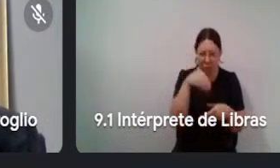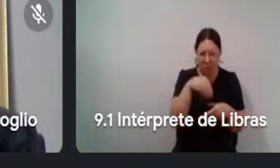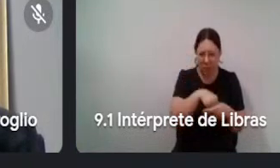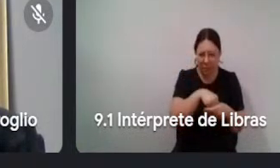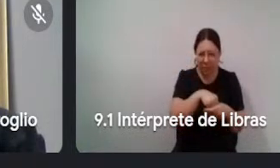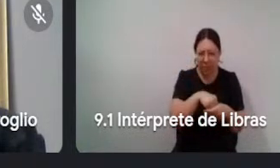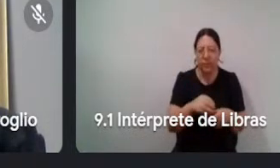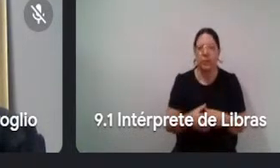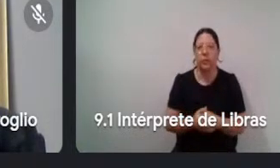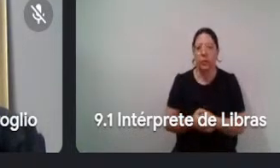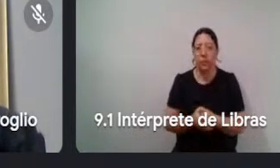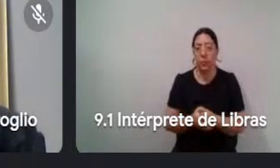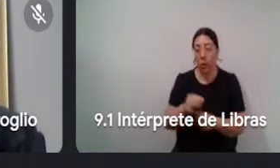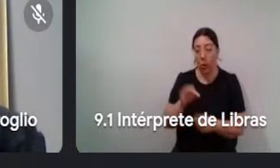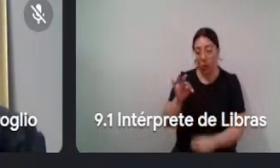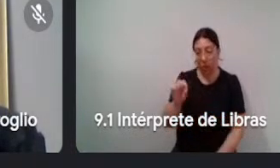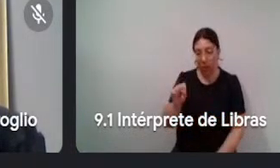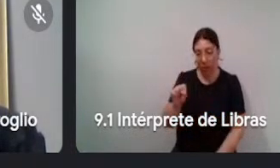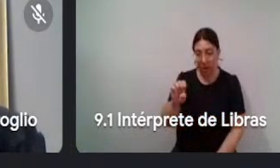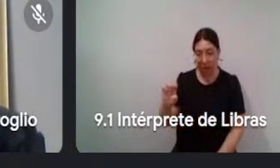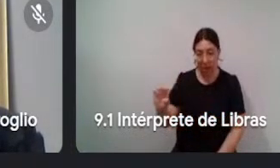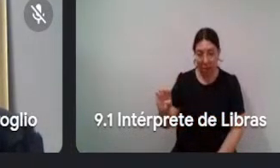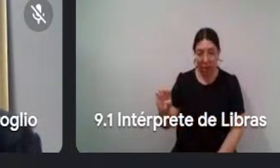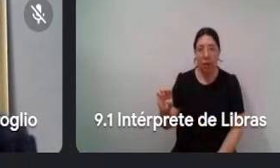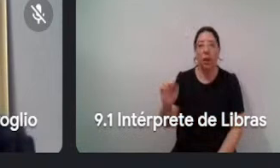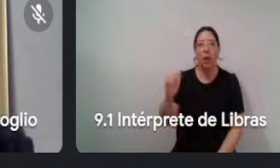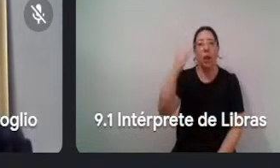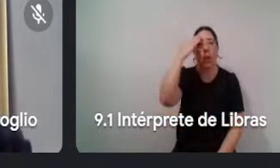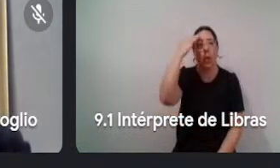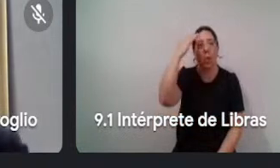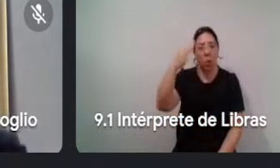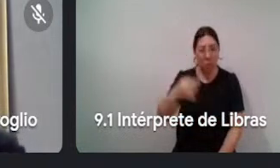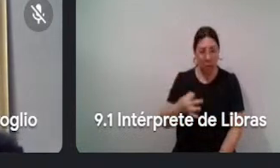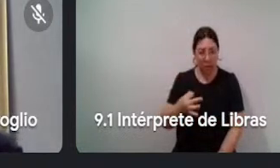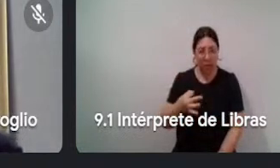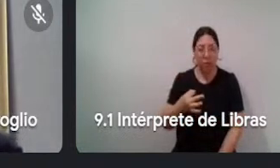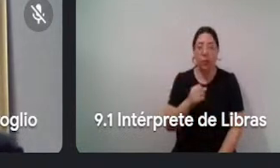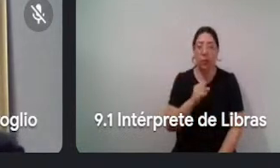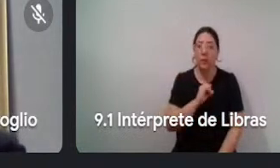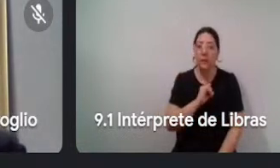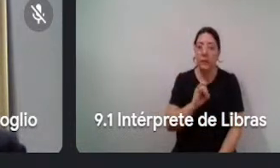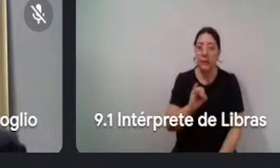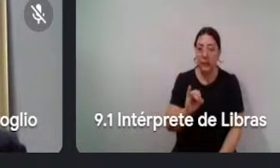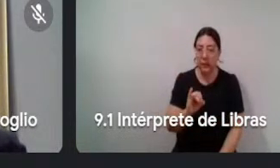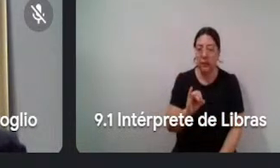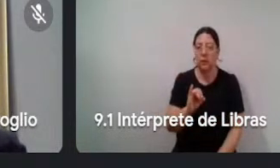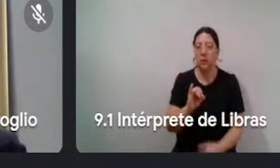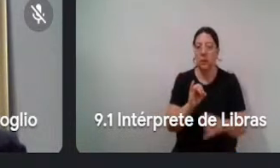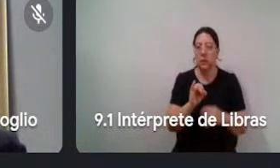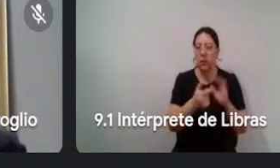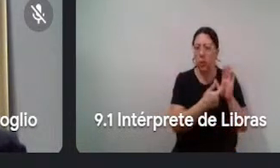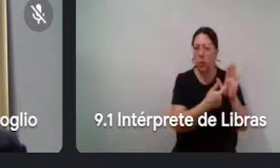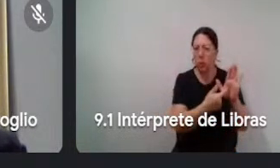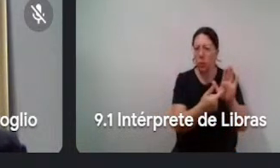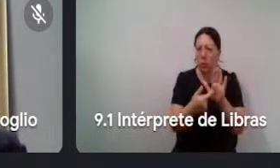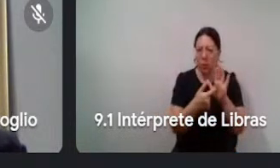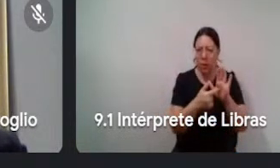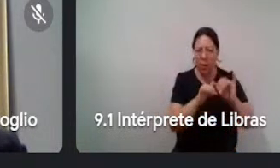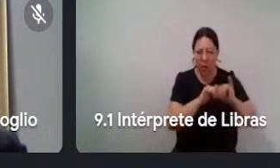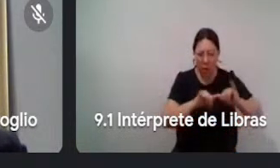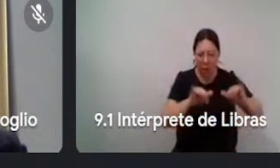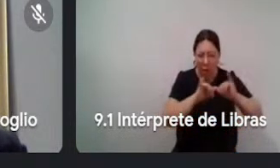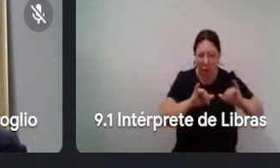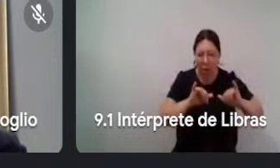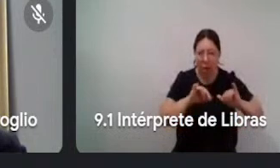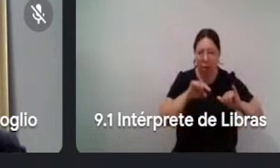o TSE afirmou a compreensão de que, para que haja demonstração da publicidade nesta modalidade de